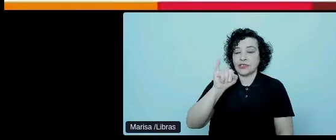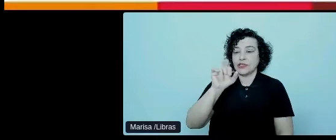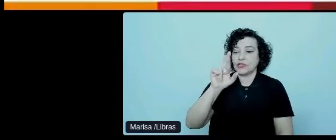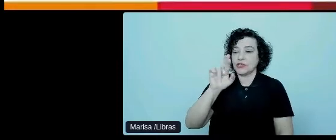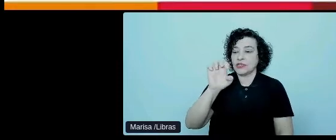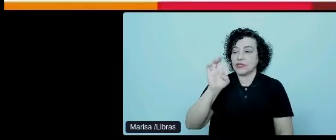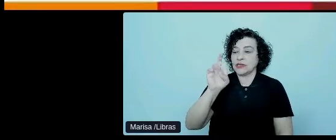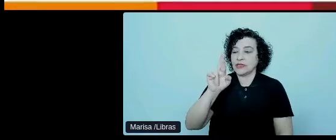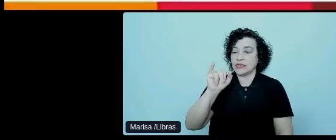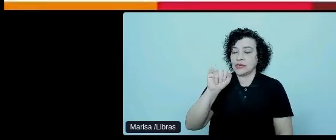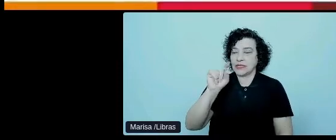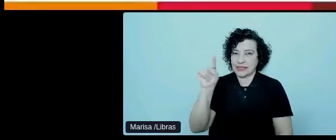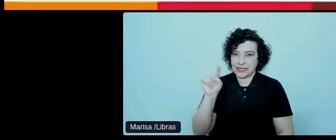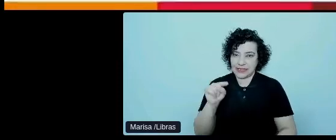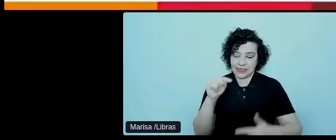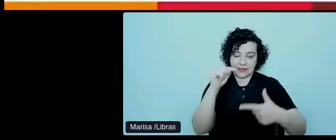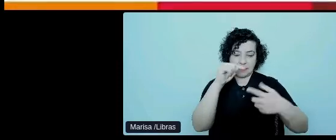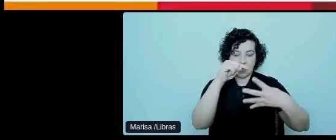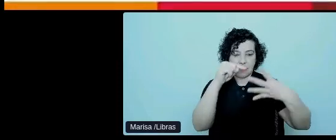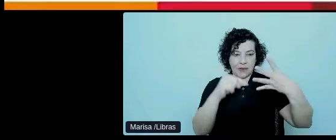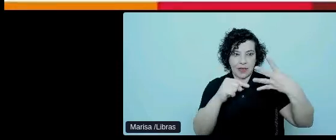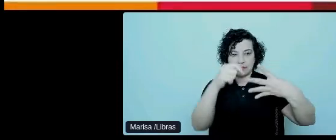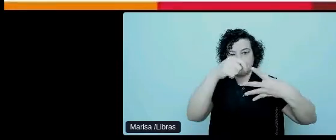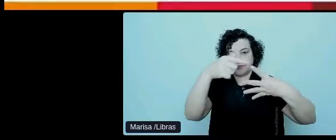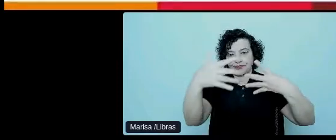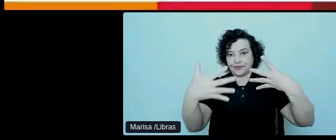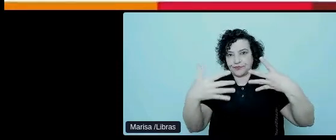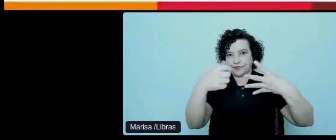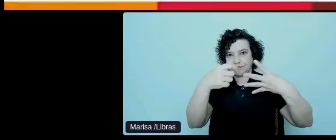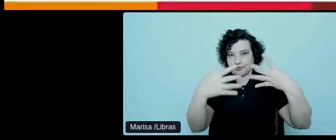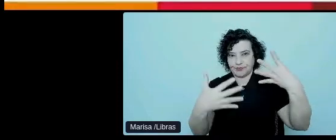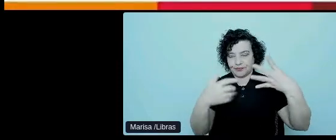nesses critérios. Então, acho que no